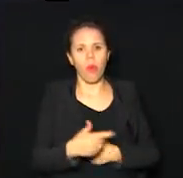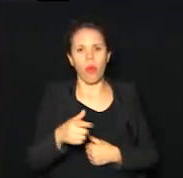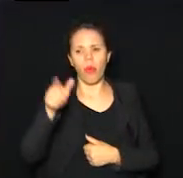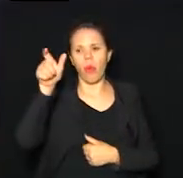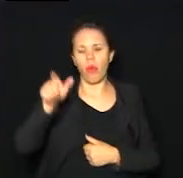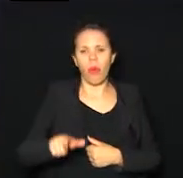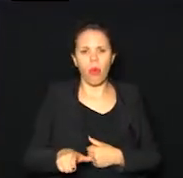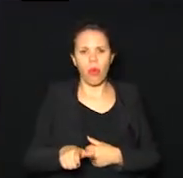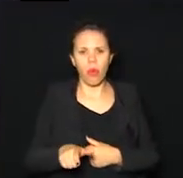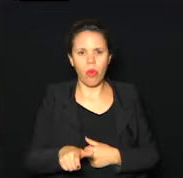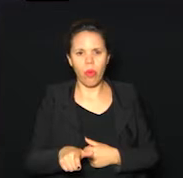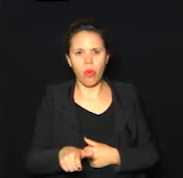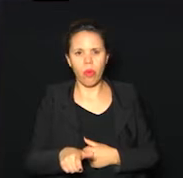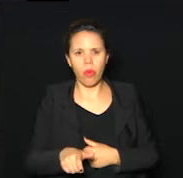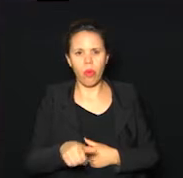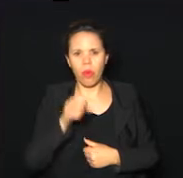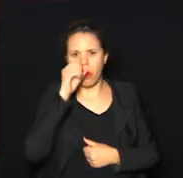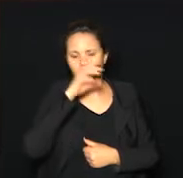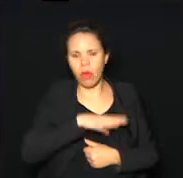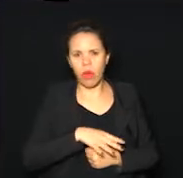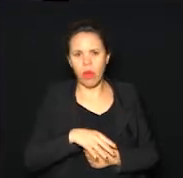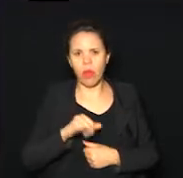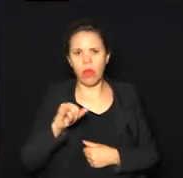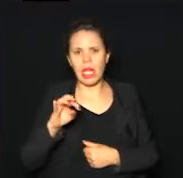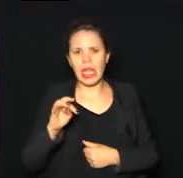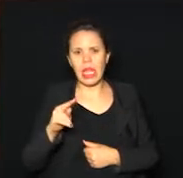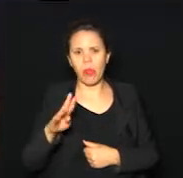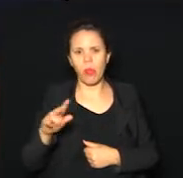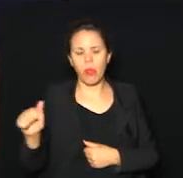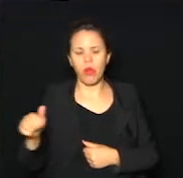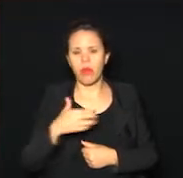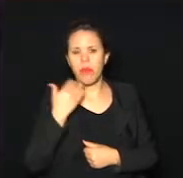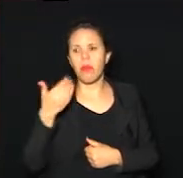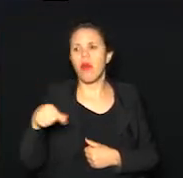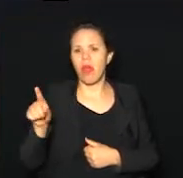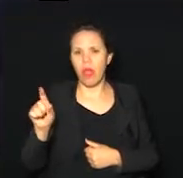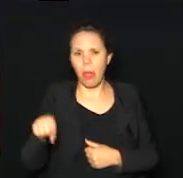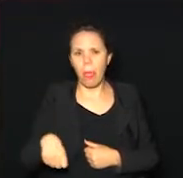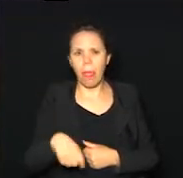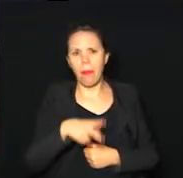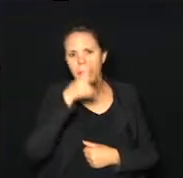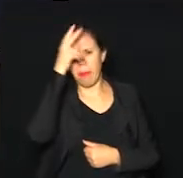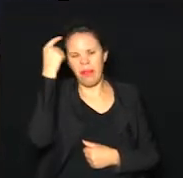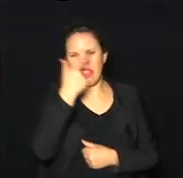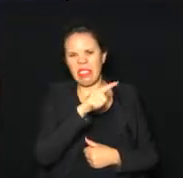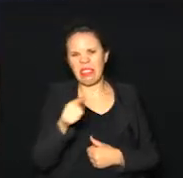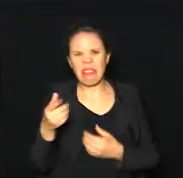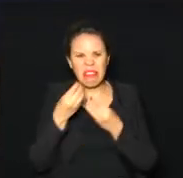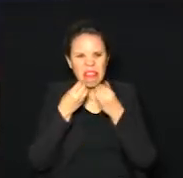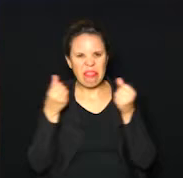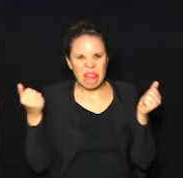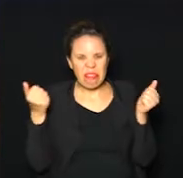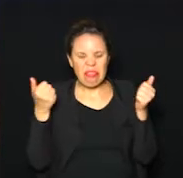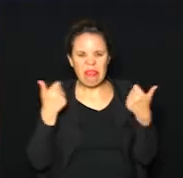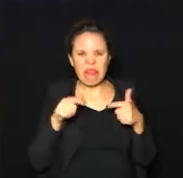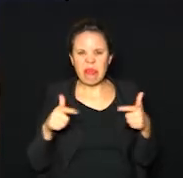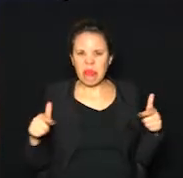aqui de Itabuna, que falou, vai morrer mesmo. Quer dizer, prefeitos sem qualidades, entendeu? Que não